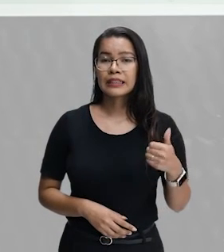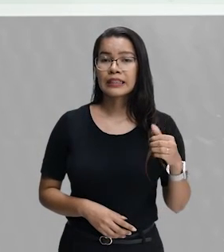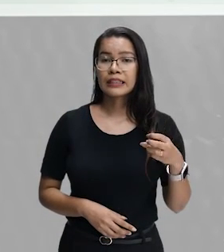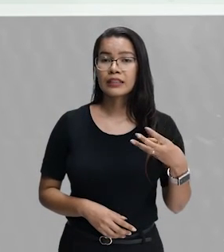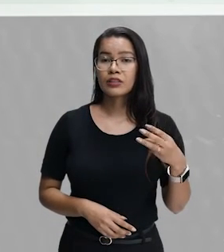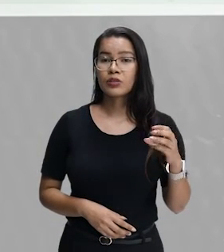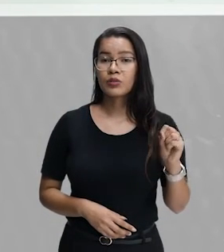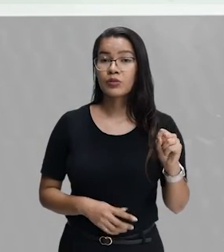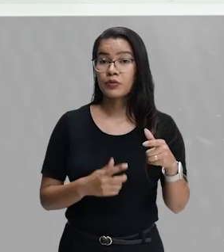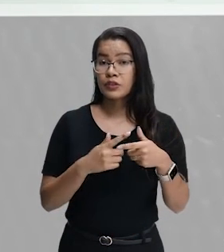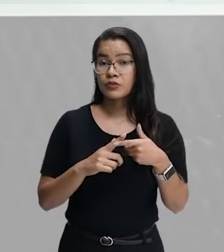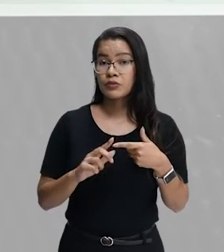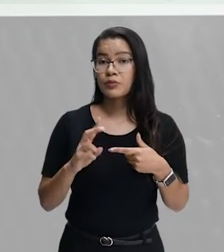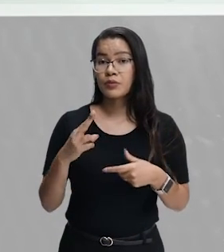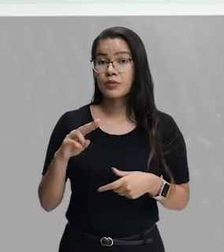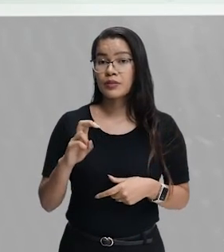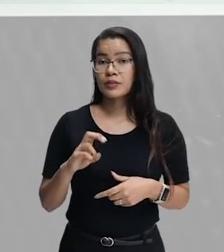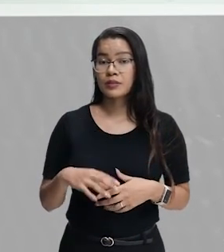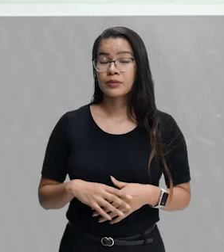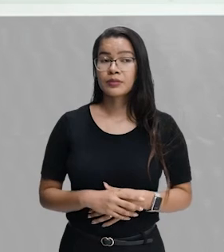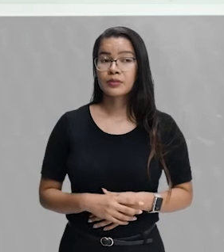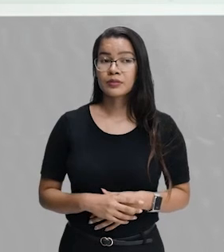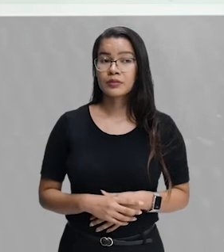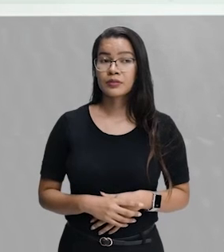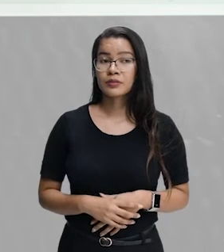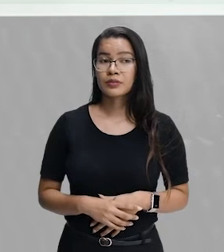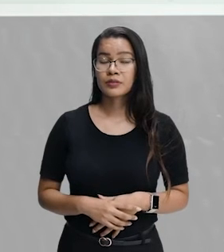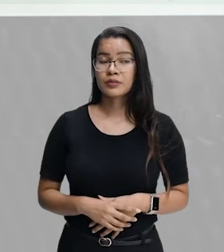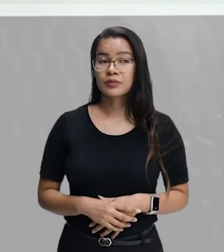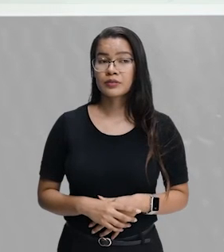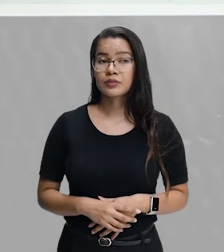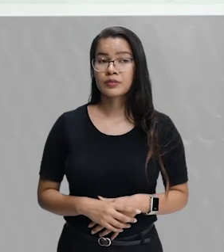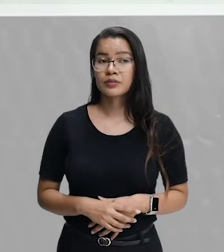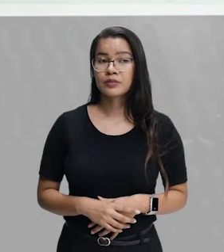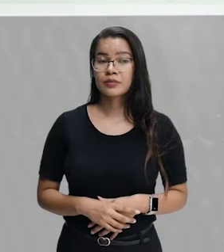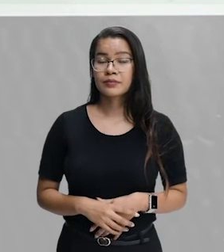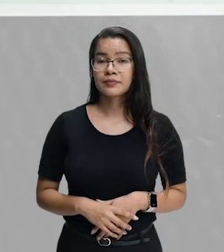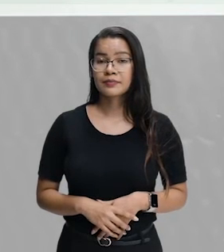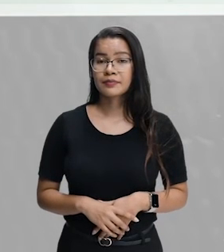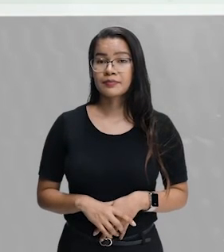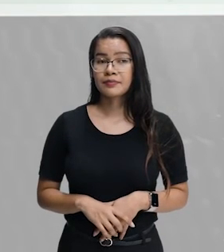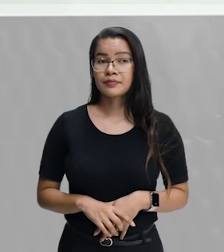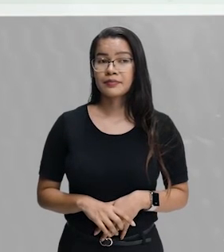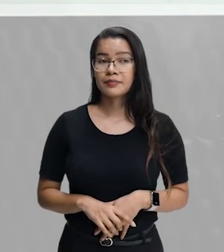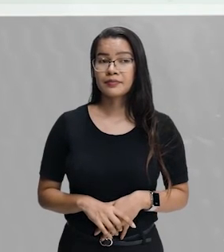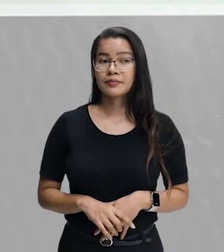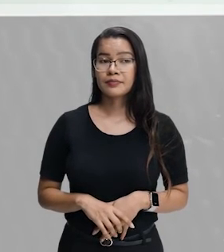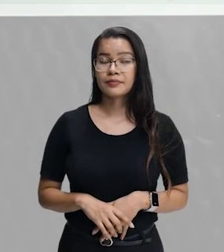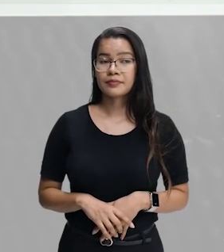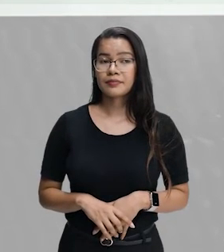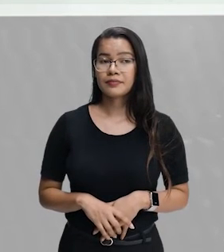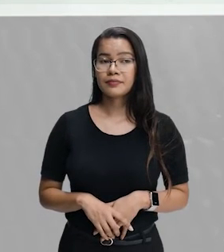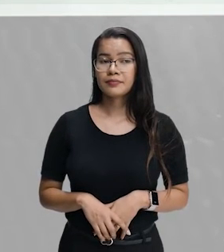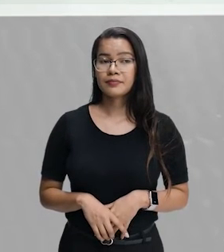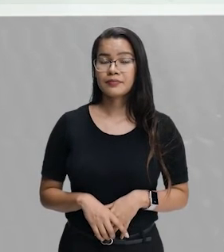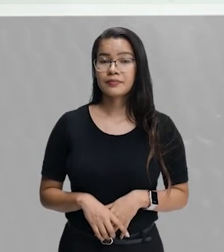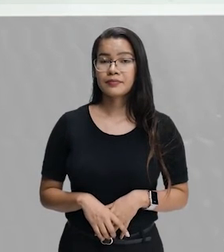138 vai dividir por 5. Então, vou ter aqui 2,